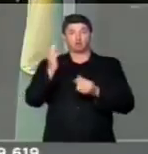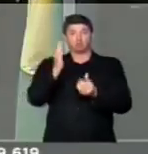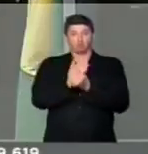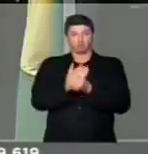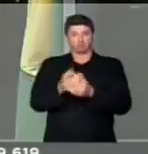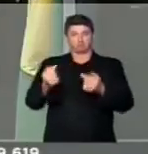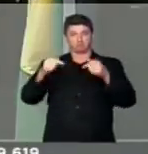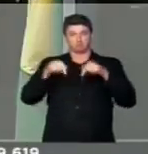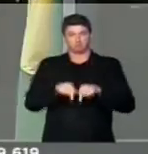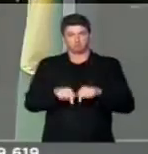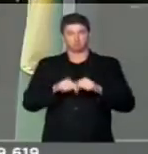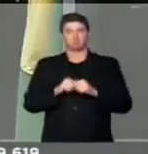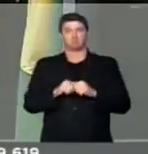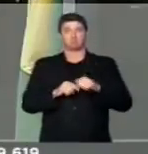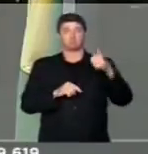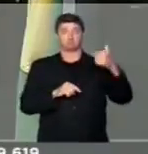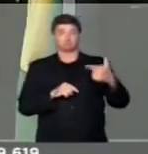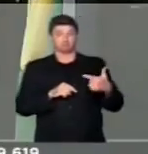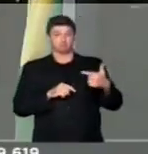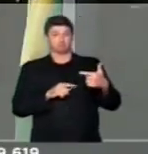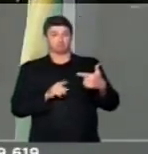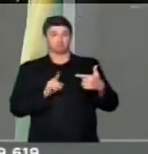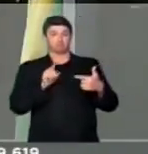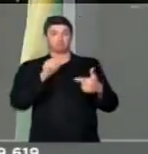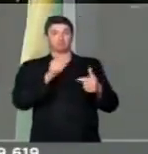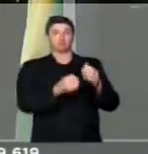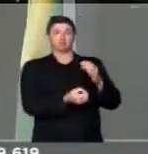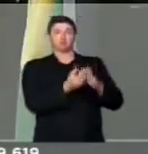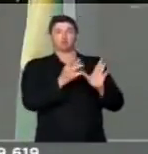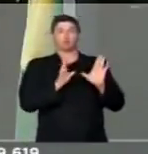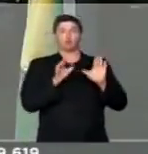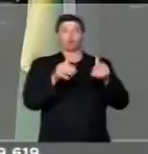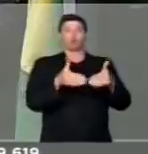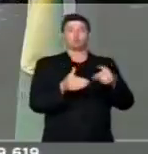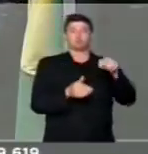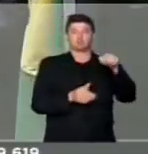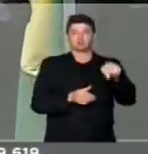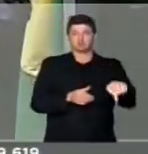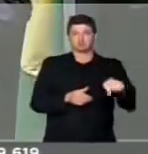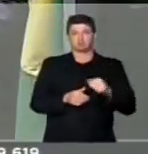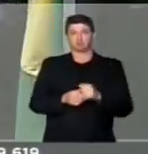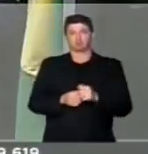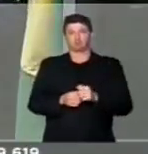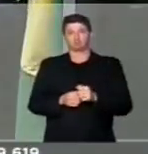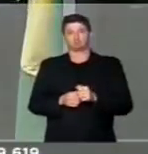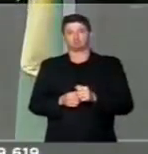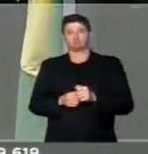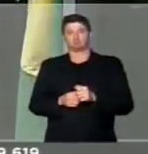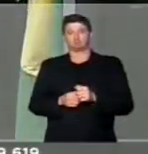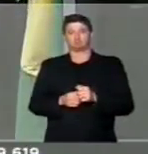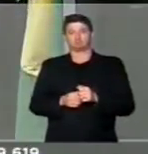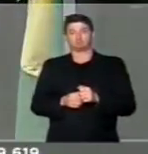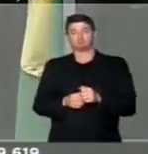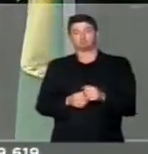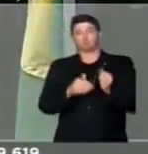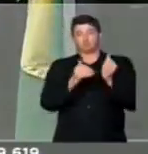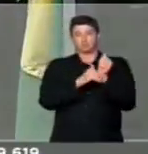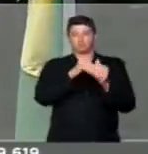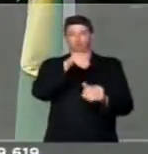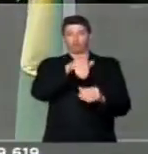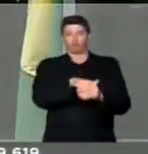processo, depois, com a instalação da comissão, no processo